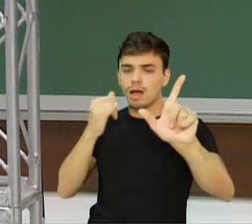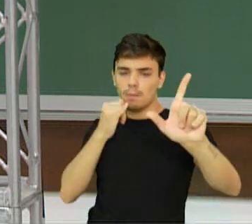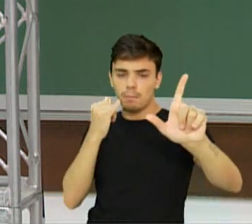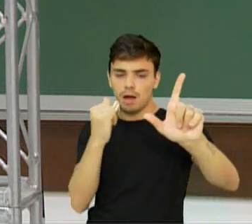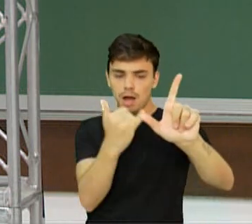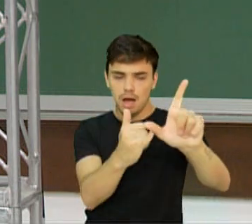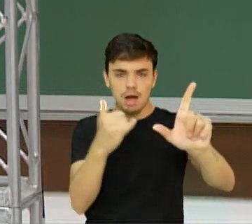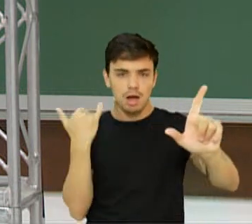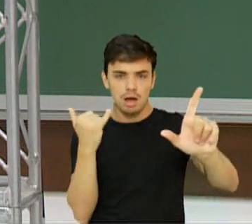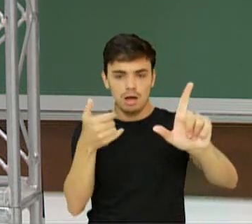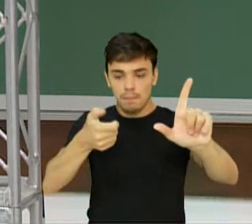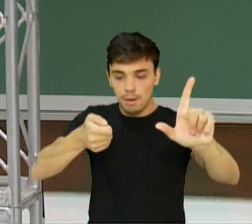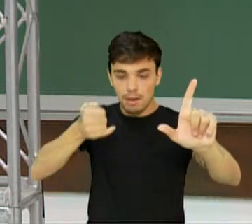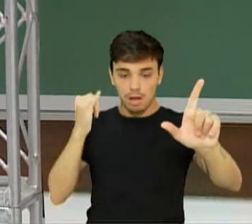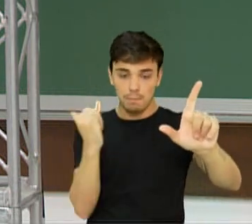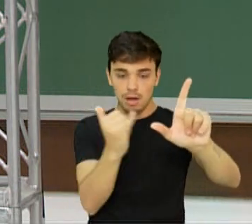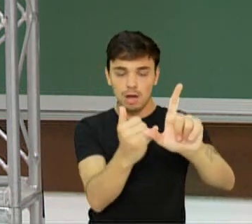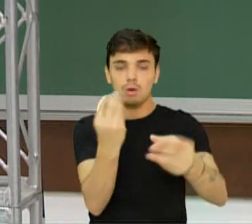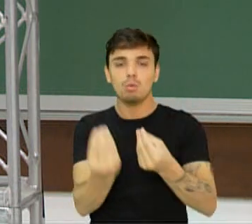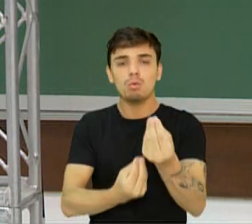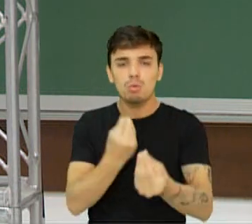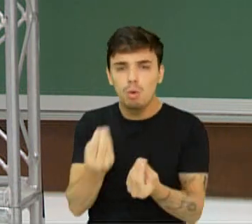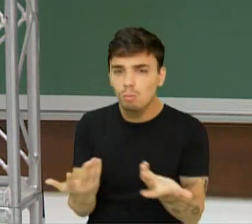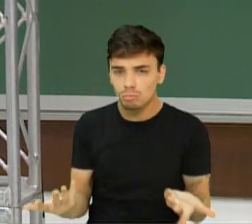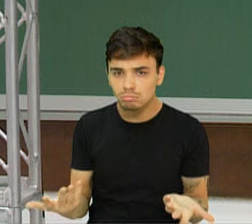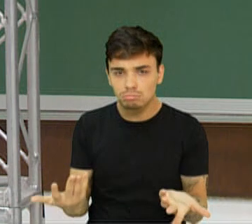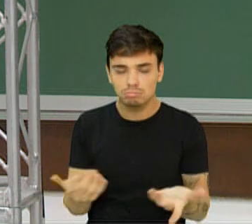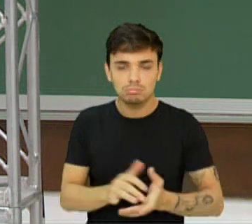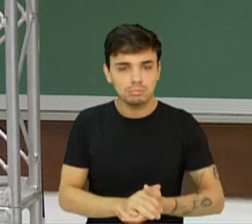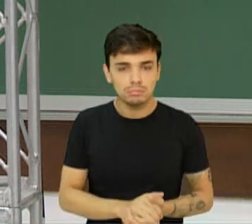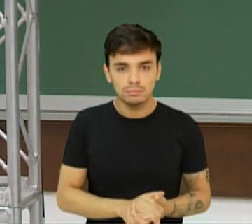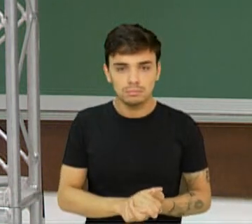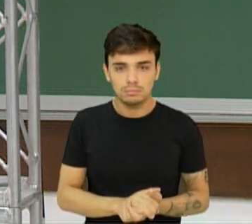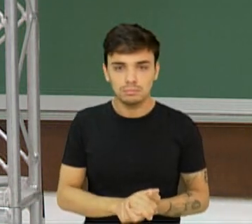ele, né? Como é que é feito isso?